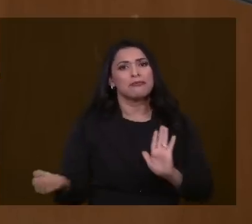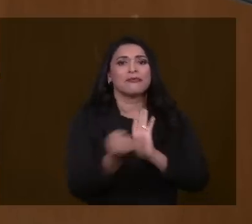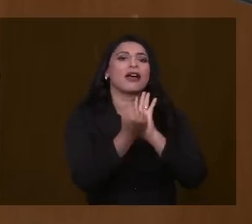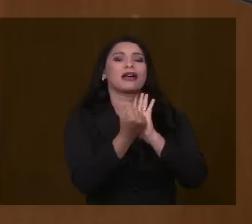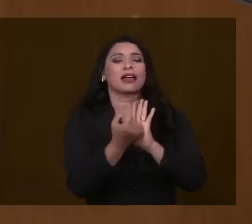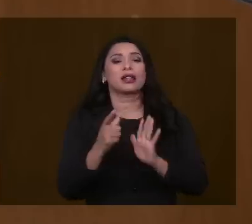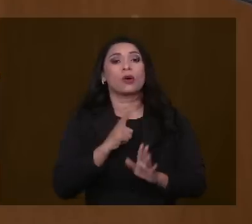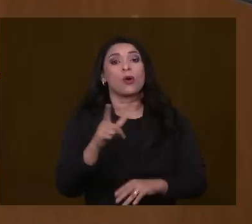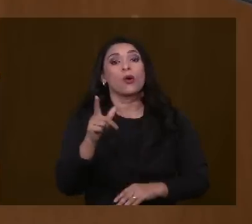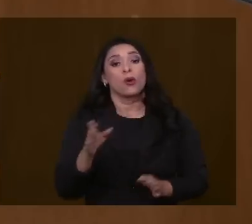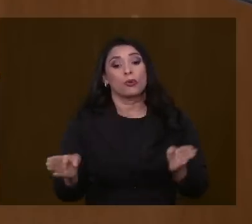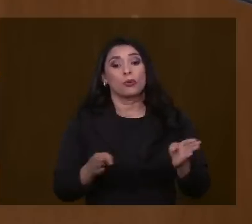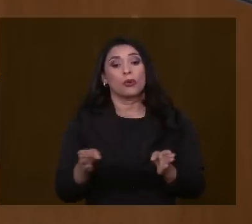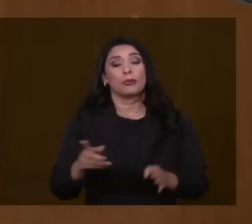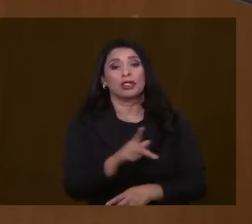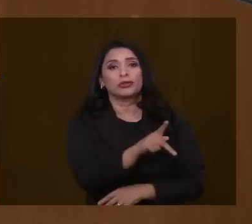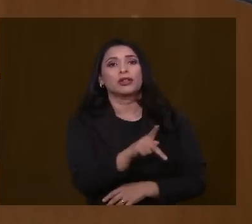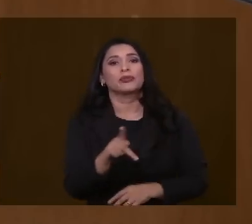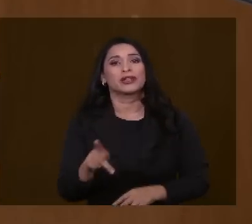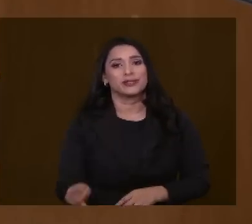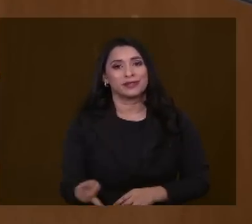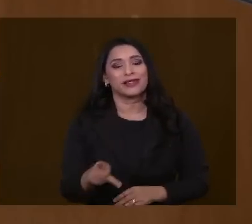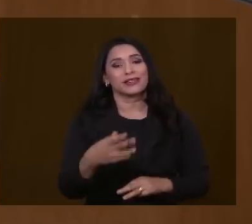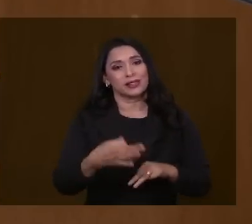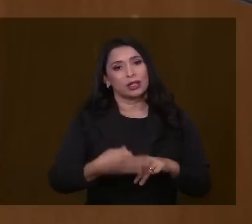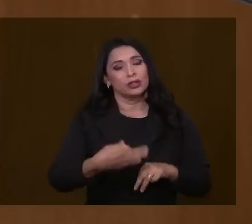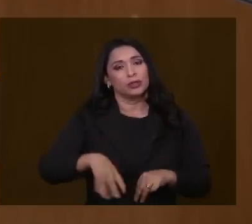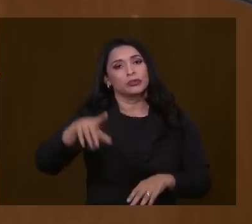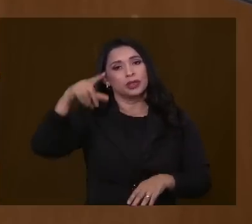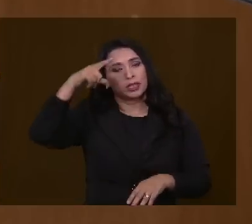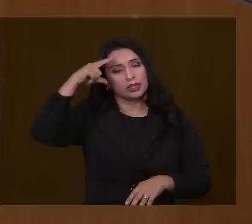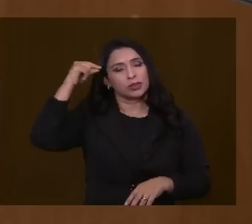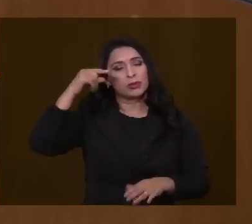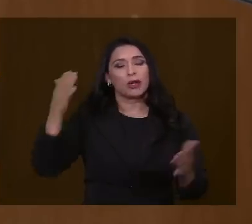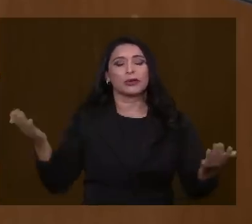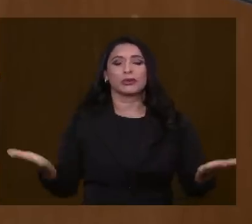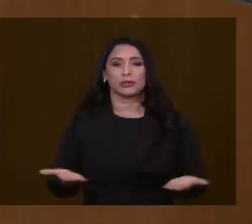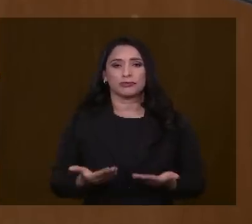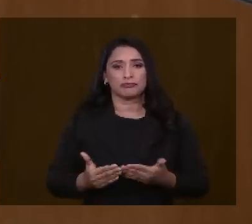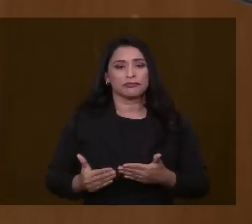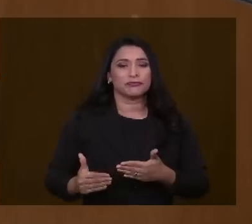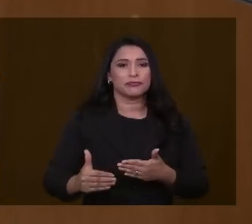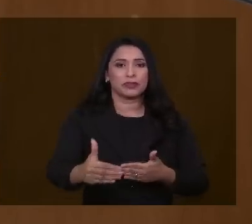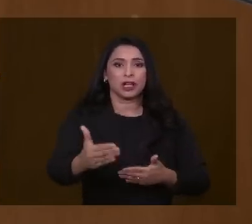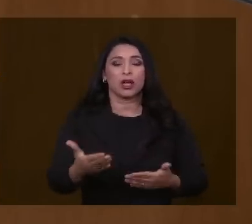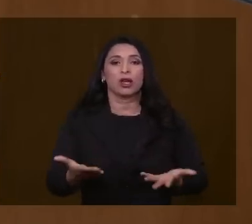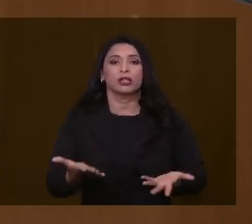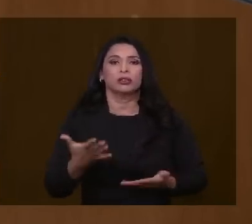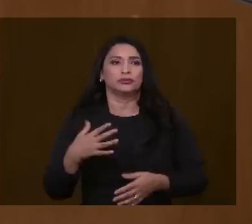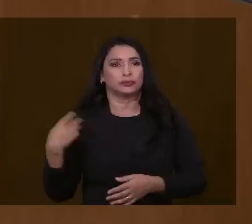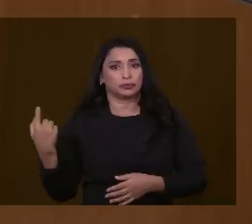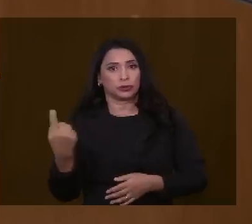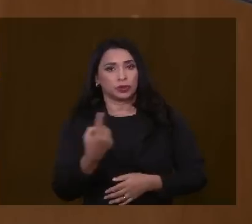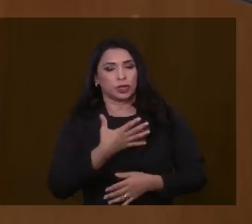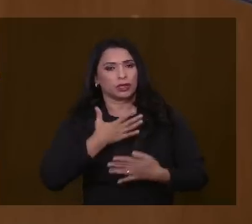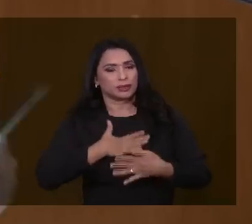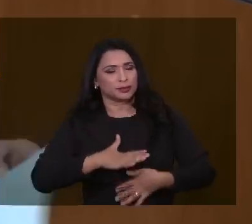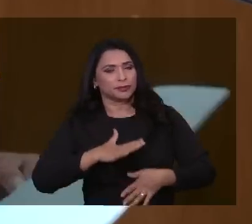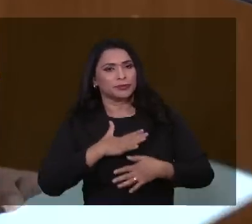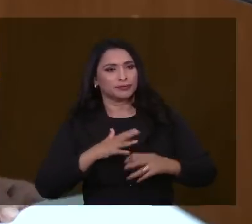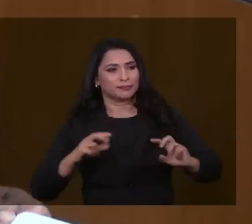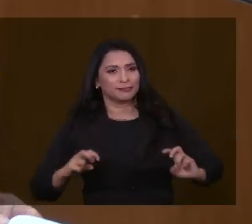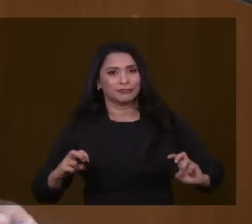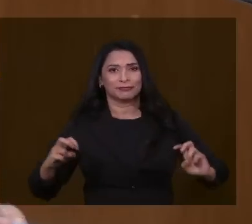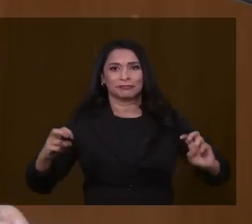a presidência do ministro no presente. O que muito conforta aos pares de Vossa Excelência,